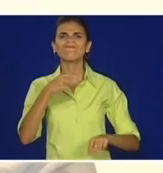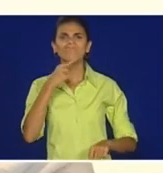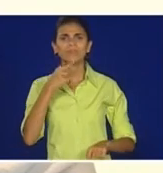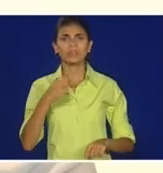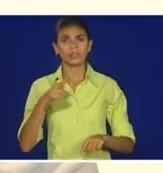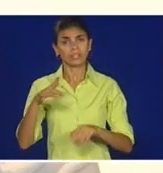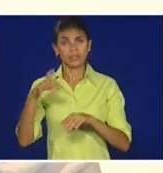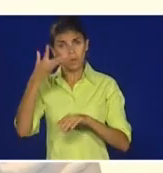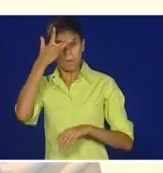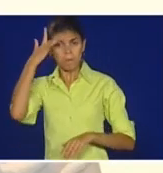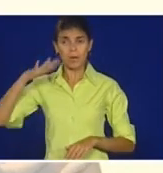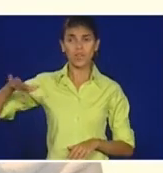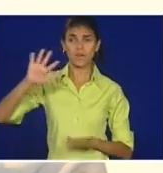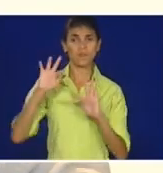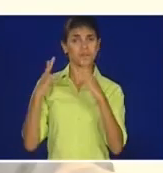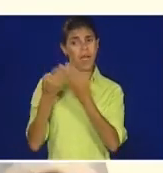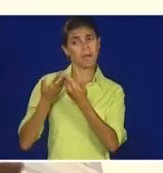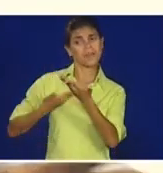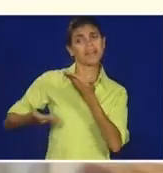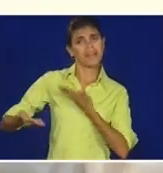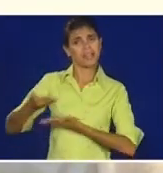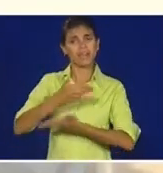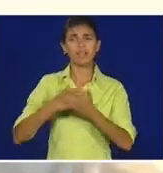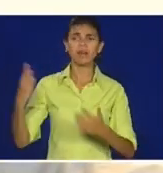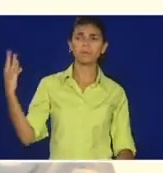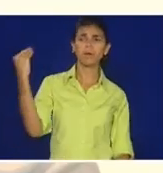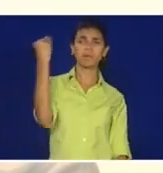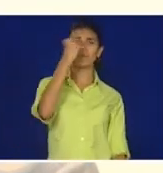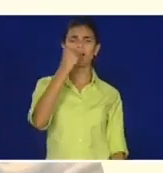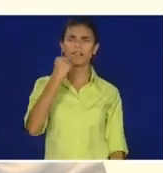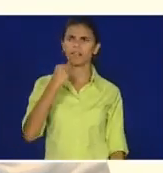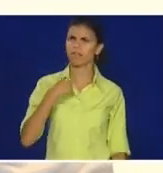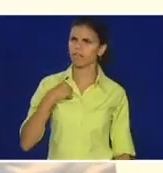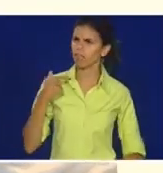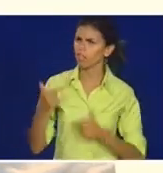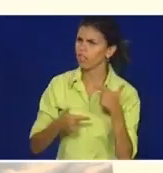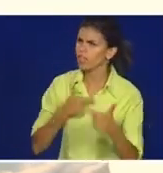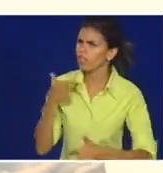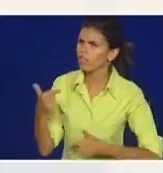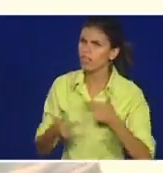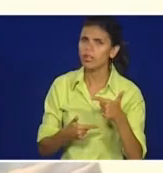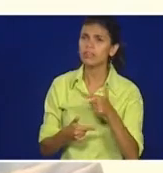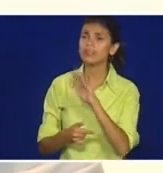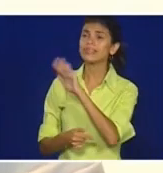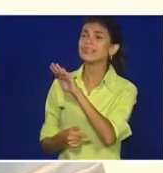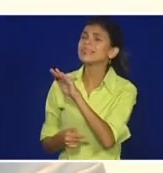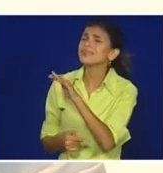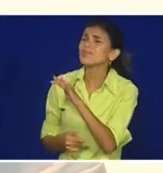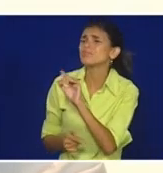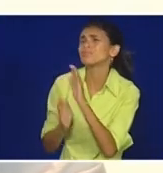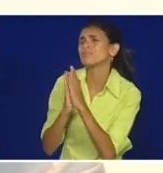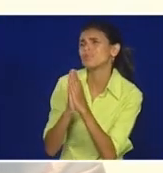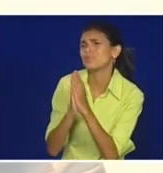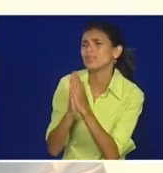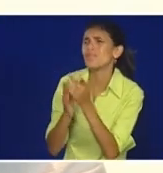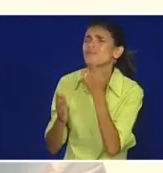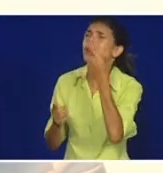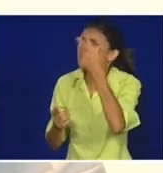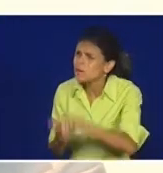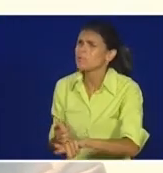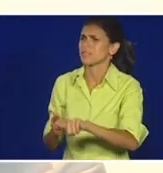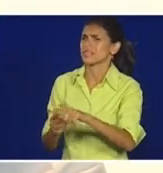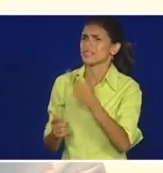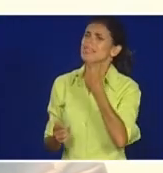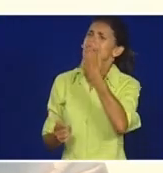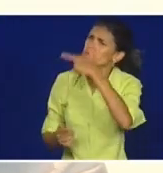bem. E as pessoas que nos circundam falavam, e eu volto e me era obrigado a